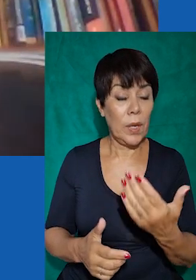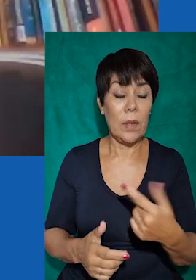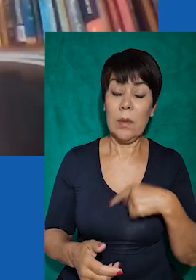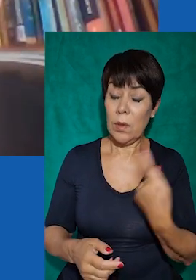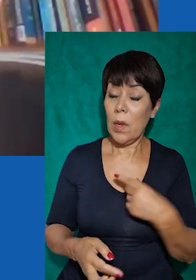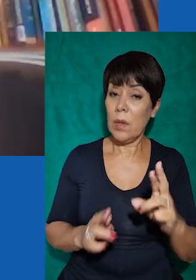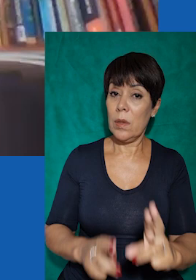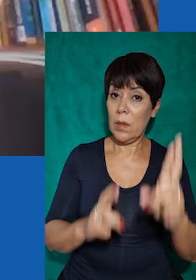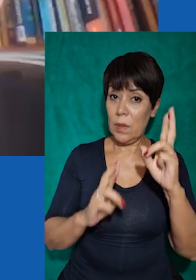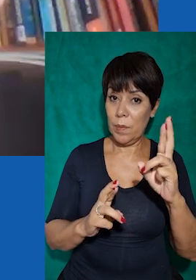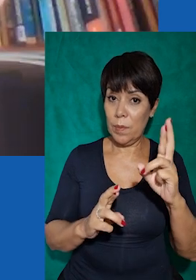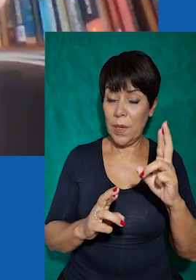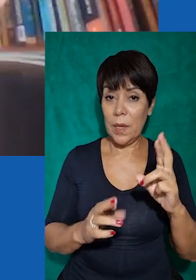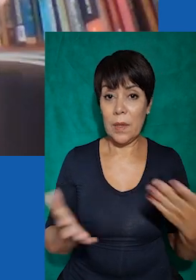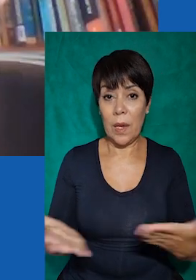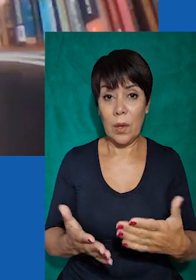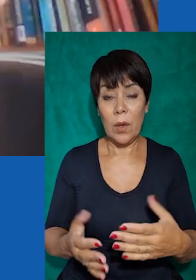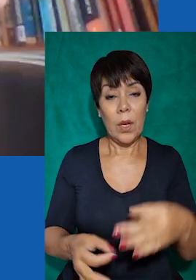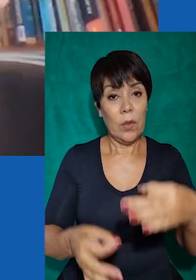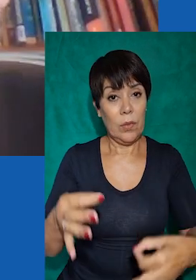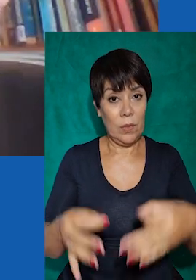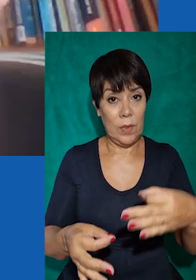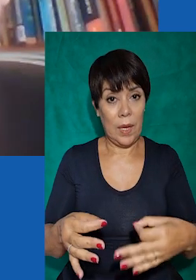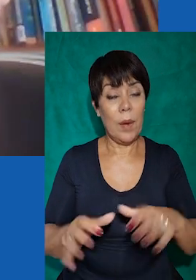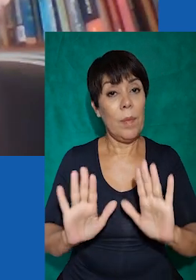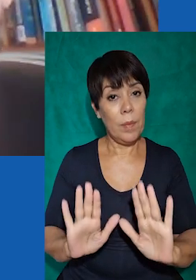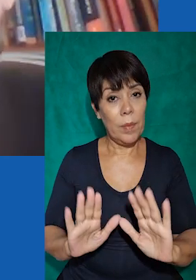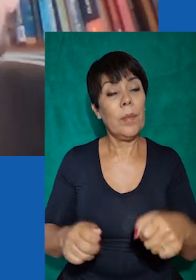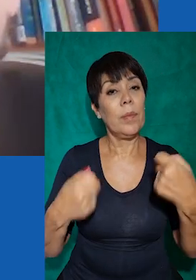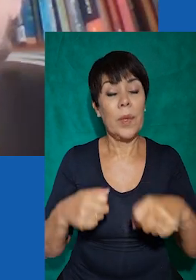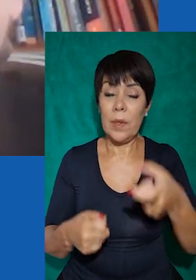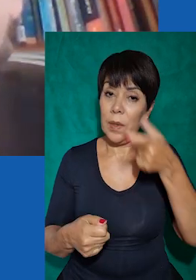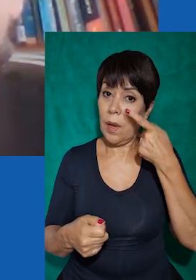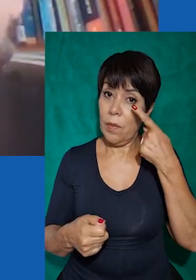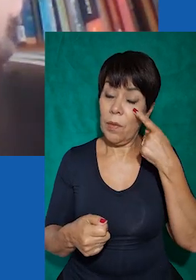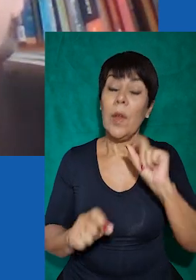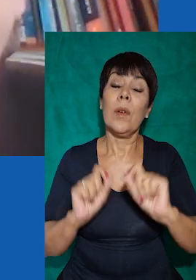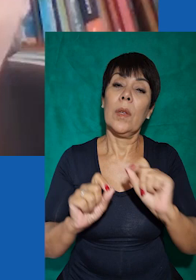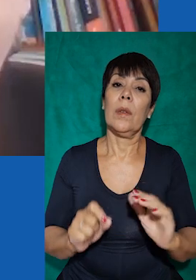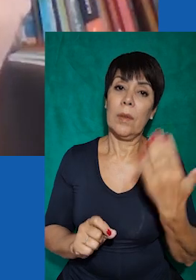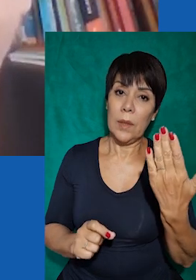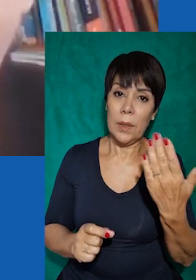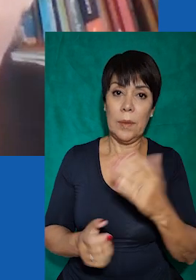esperança no judiciário, mas precisamos ver o que vai acontecer.